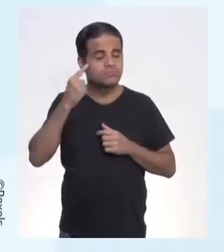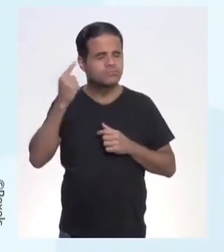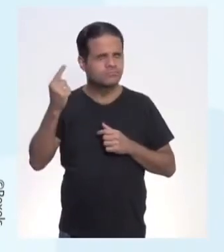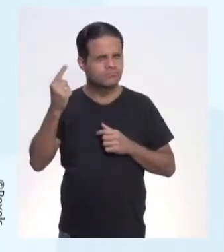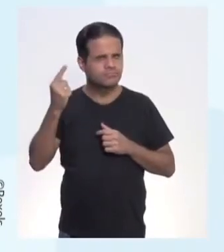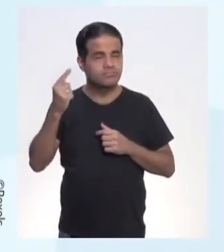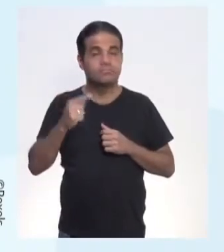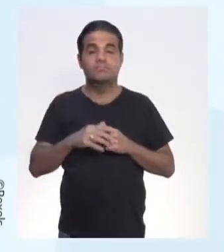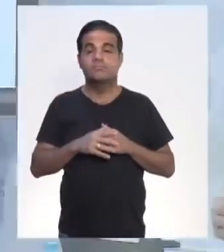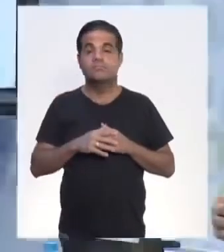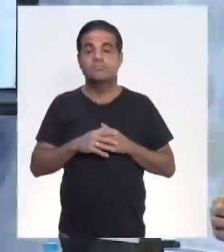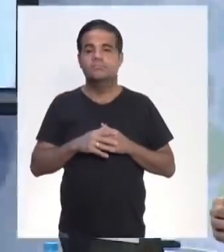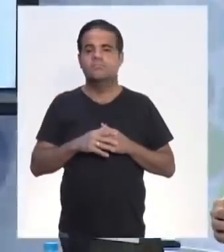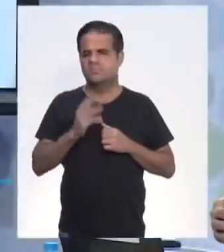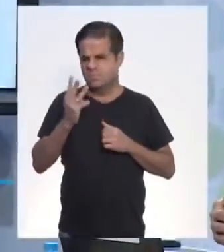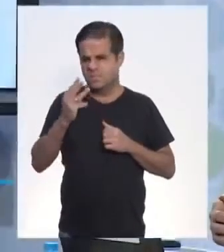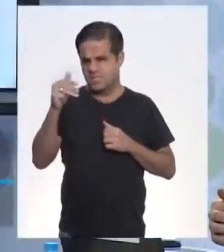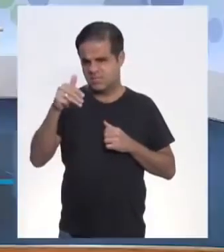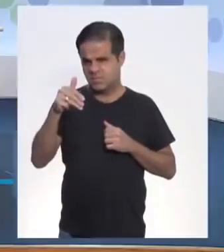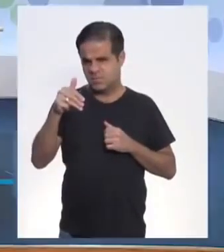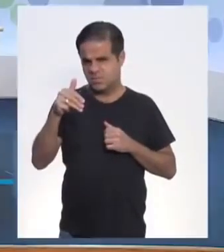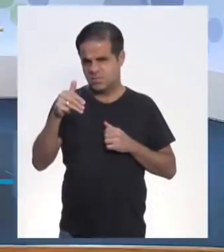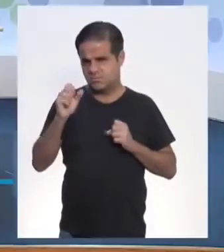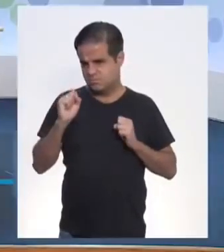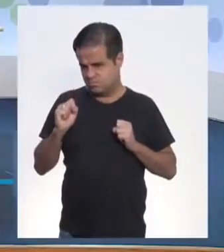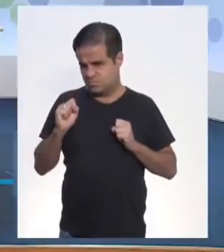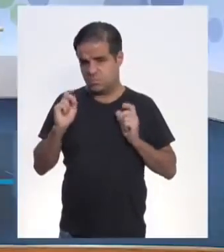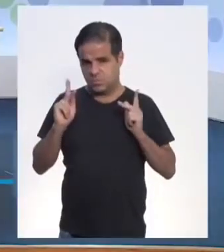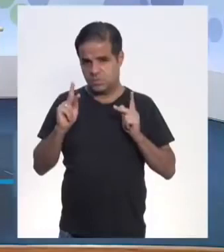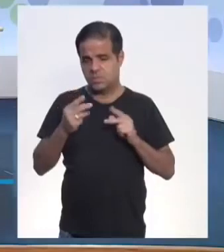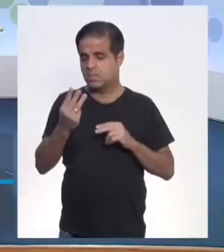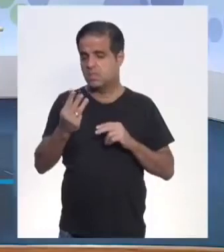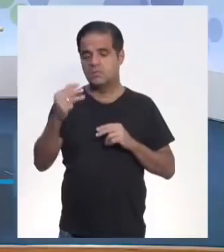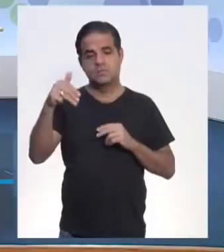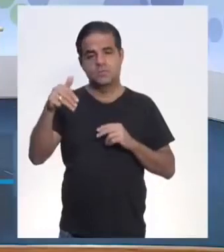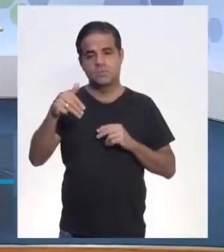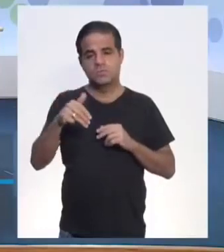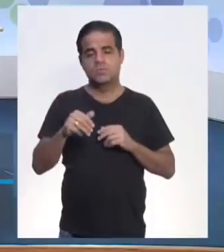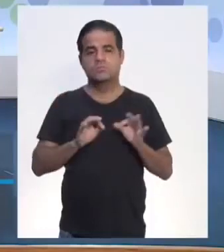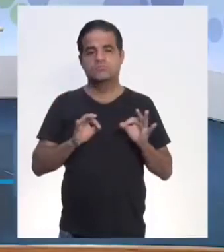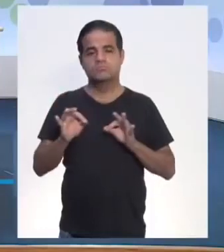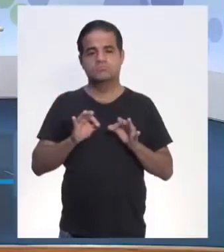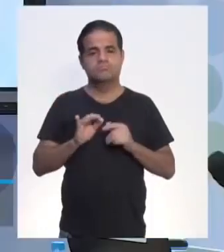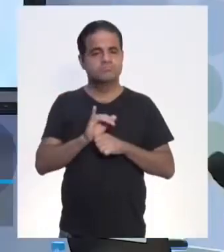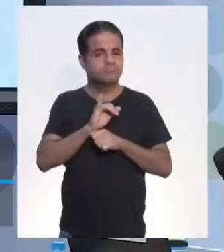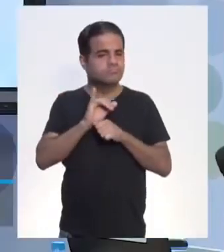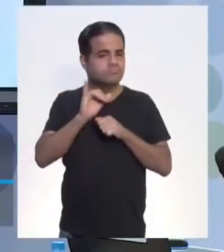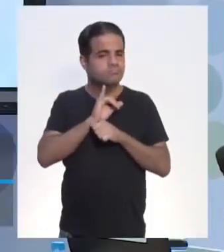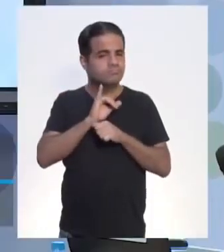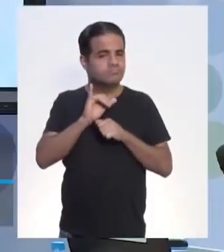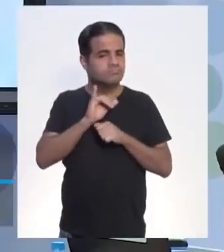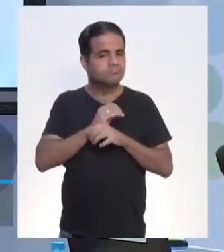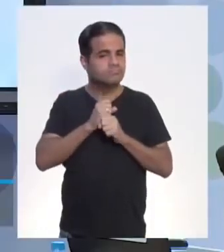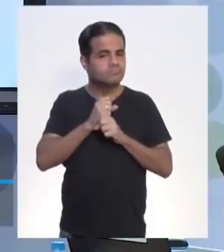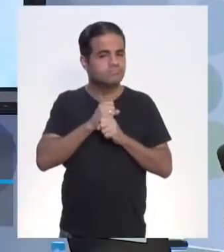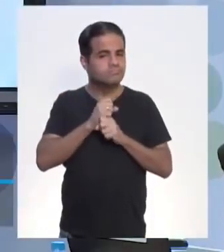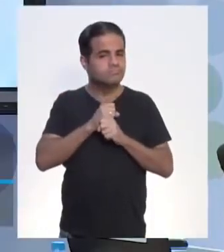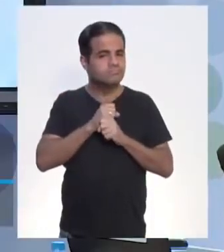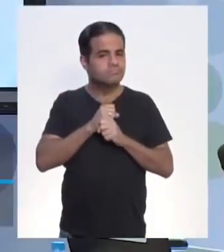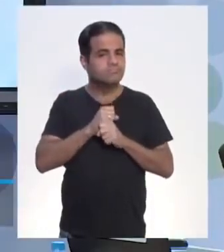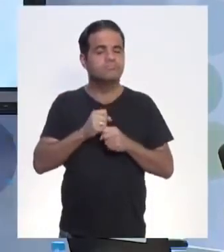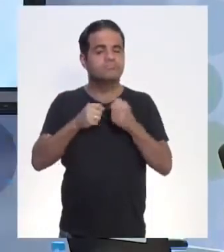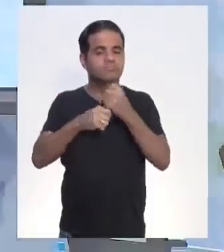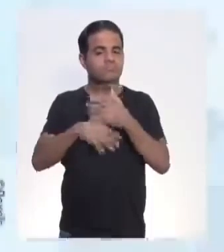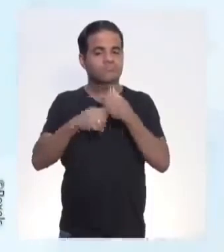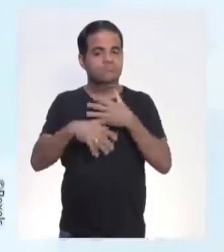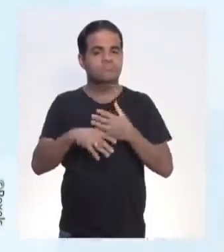mas Três minutinhos Ok fechado Três minutinhos extrategia do cálculo junto no